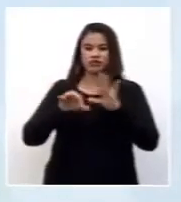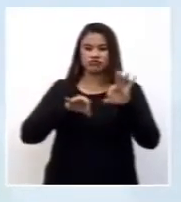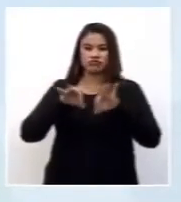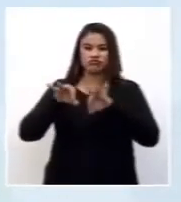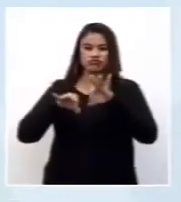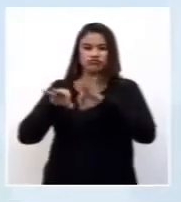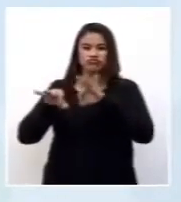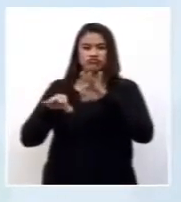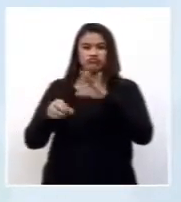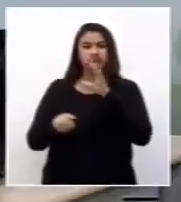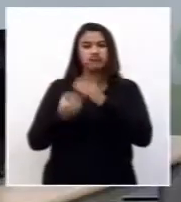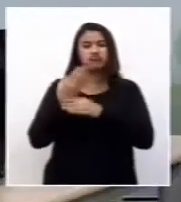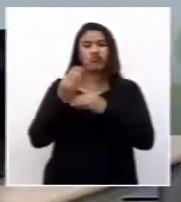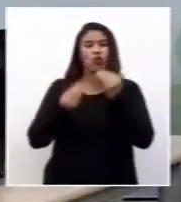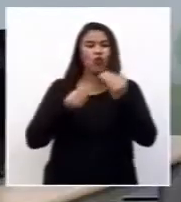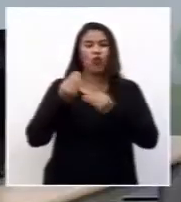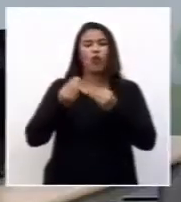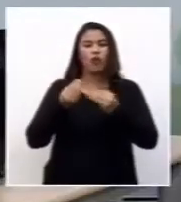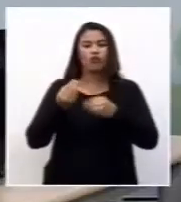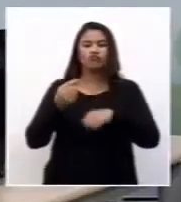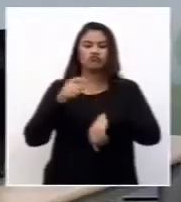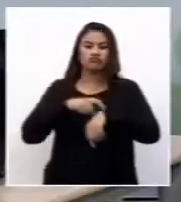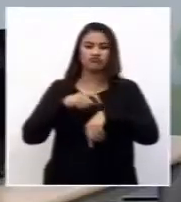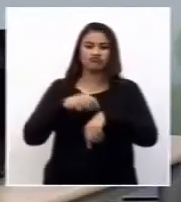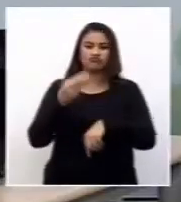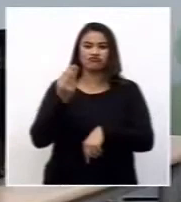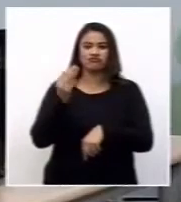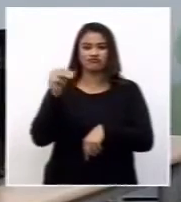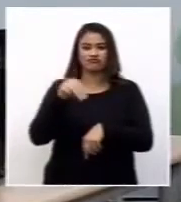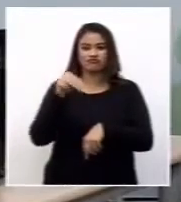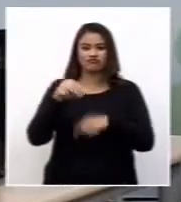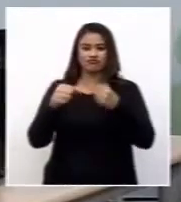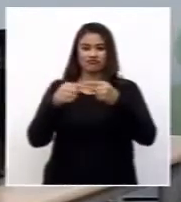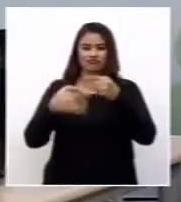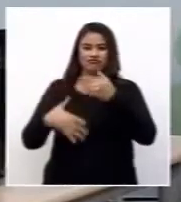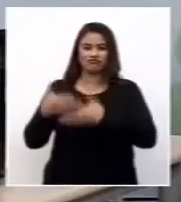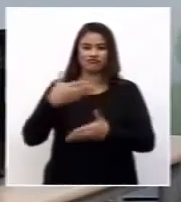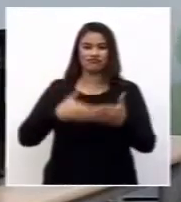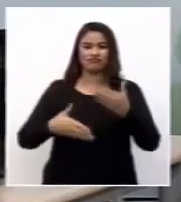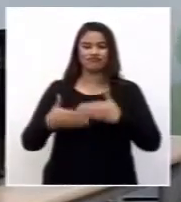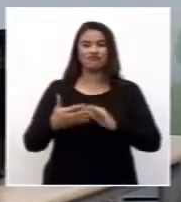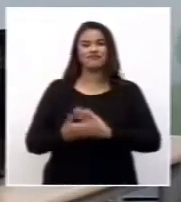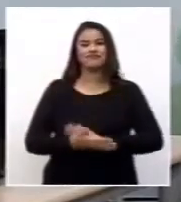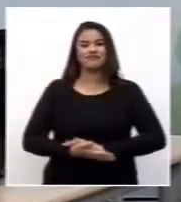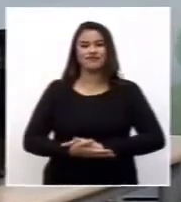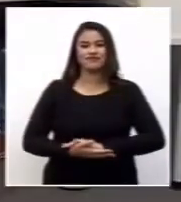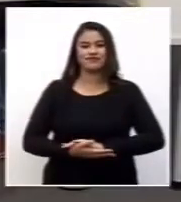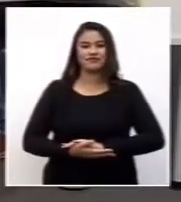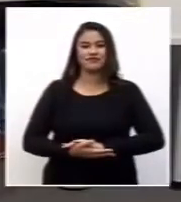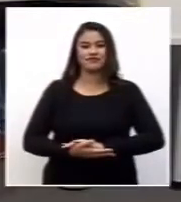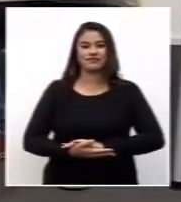tá? Então os professores terão 3 minutinhos para deixar as suas considerações no chat, tá? Por favor, tempo na tela.